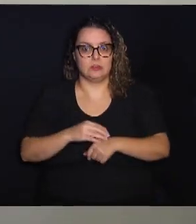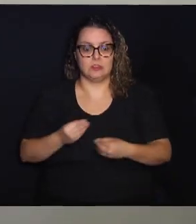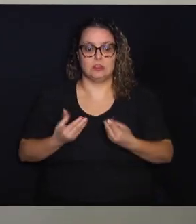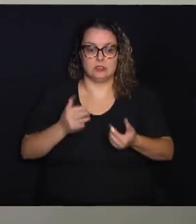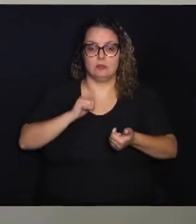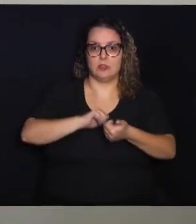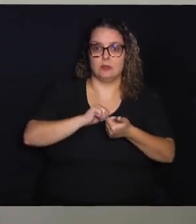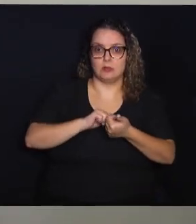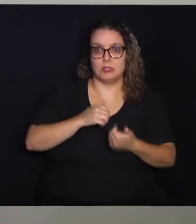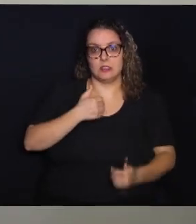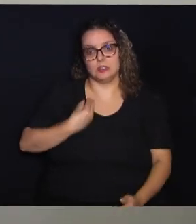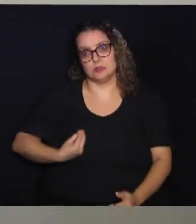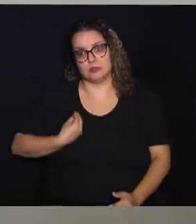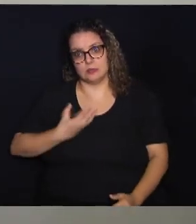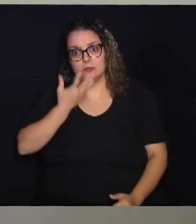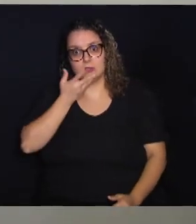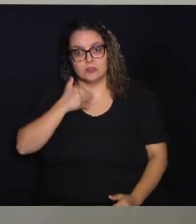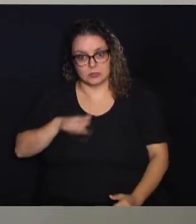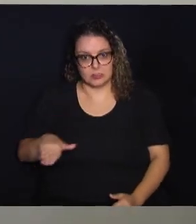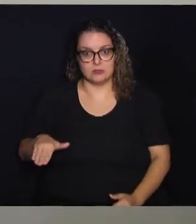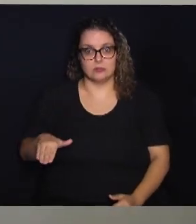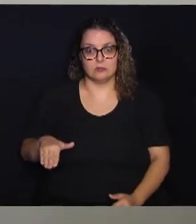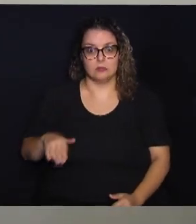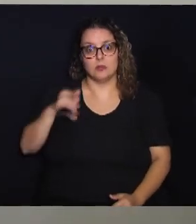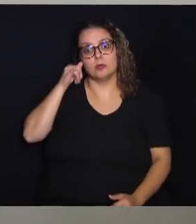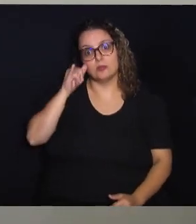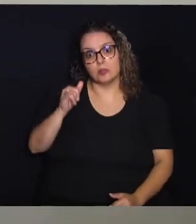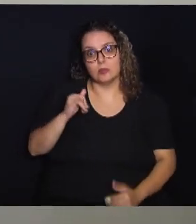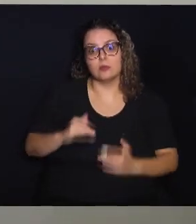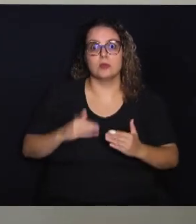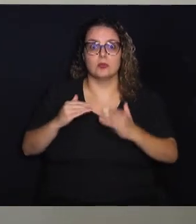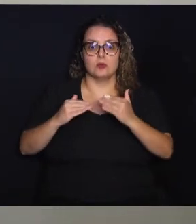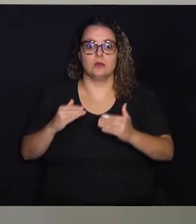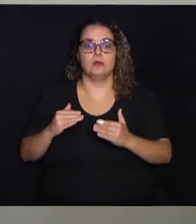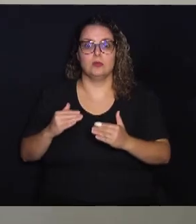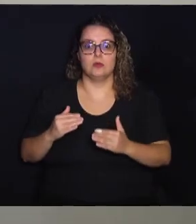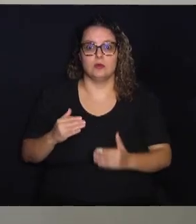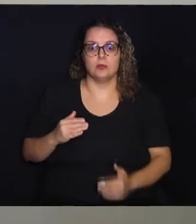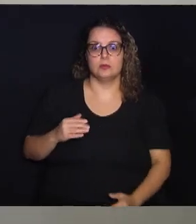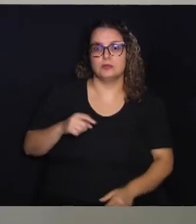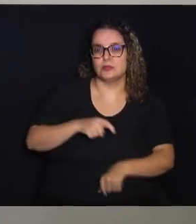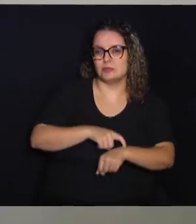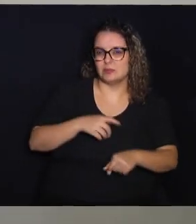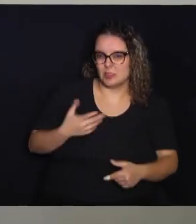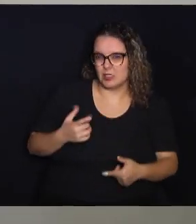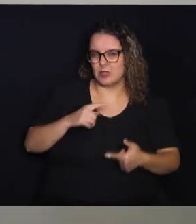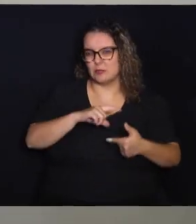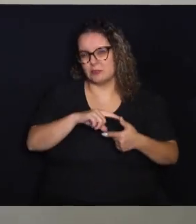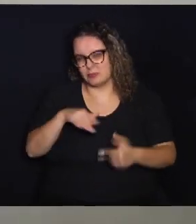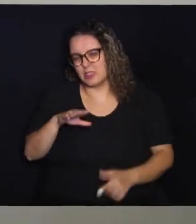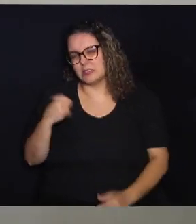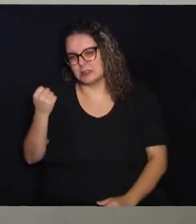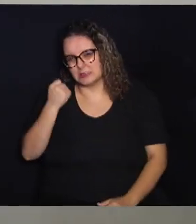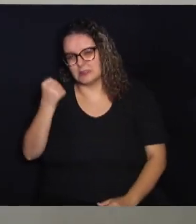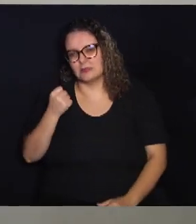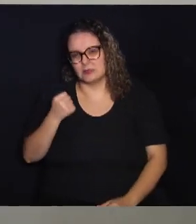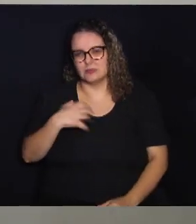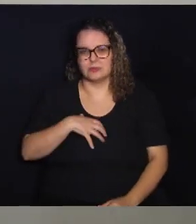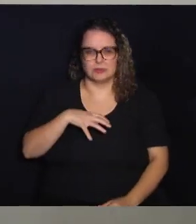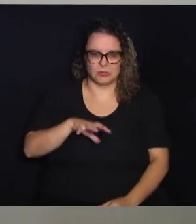para essa criança, principalmente por evitar o desenvolvimento dos quadros, né, de episódios mais graves da